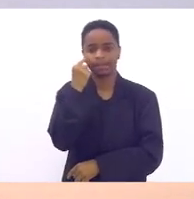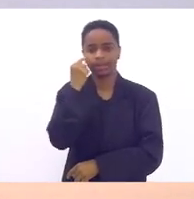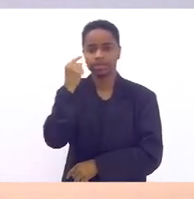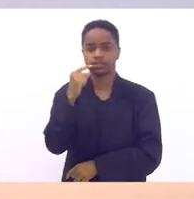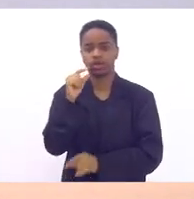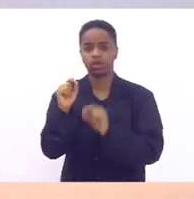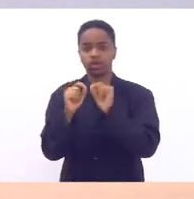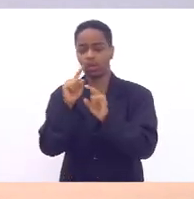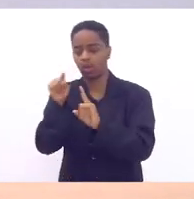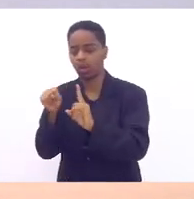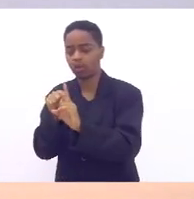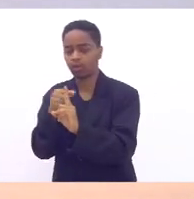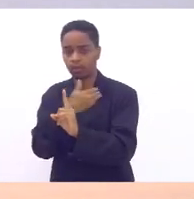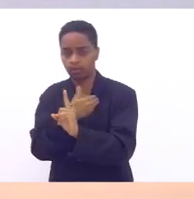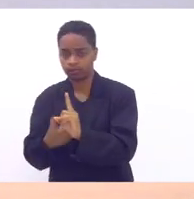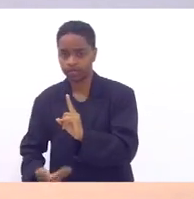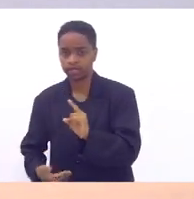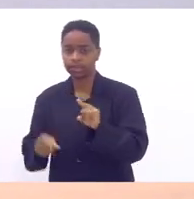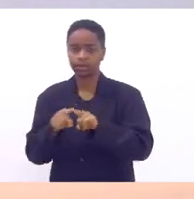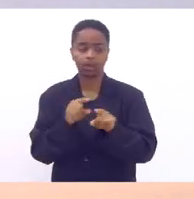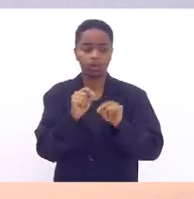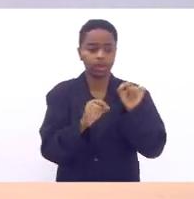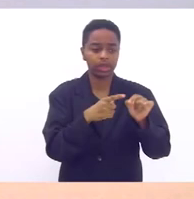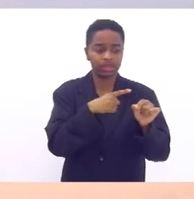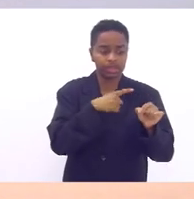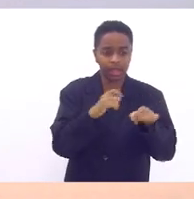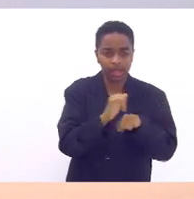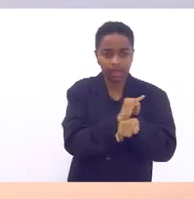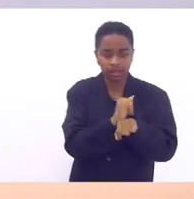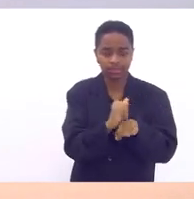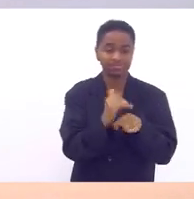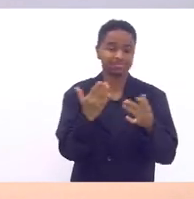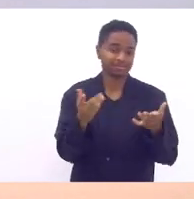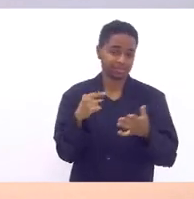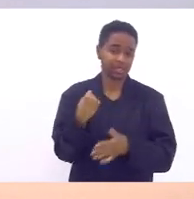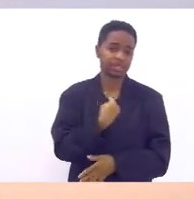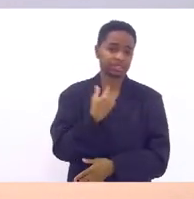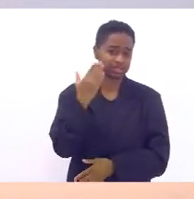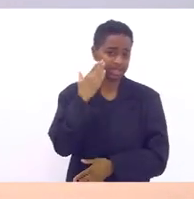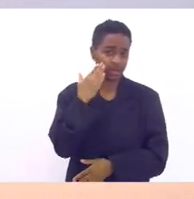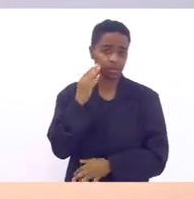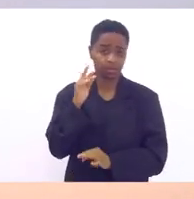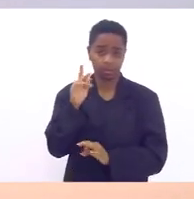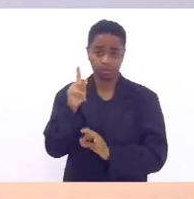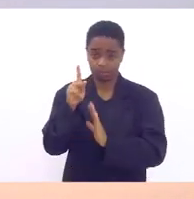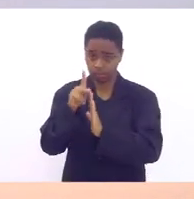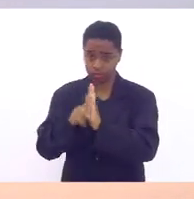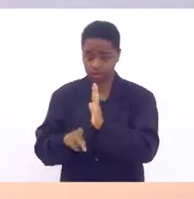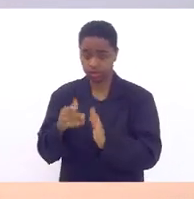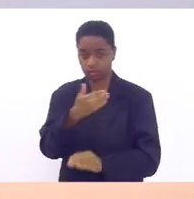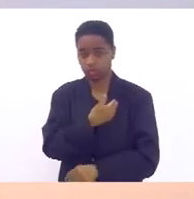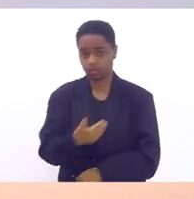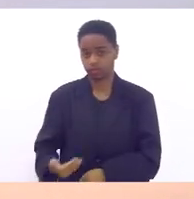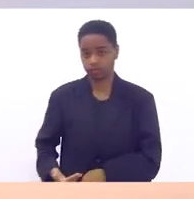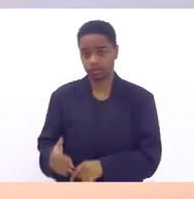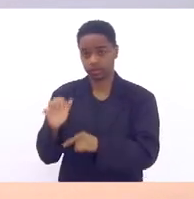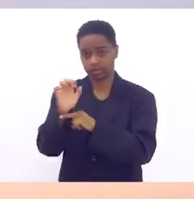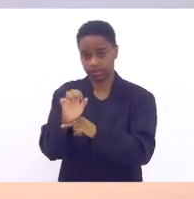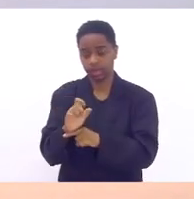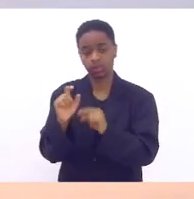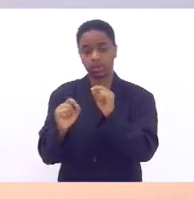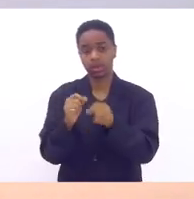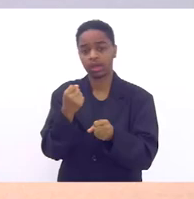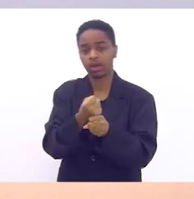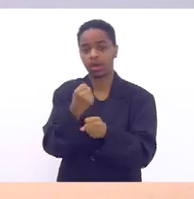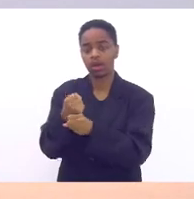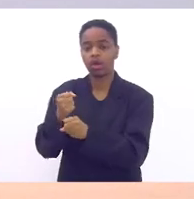pretendia fazer aquilo que era disponível nós sabíamos que o projeto do Governo do Estado era a construção de hospitais de